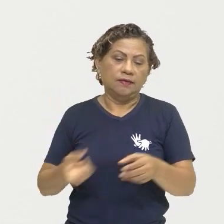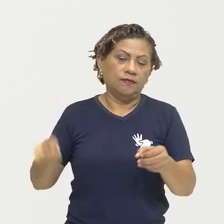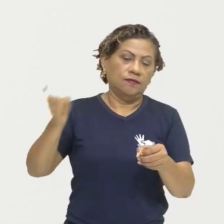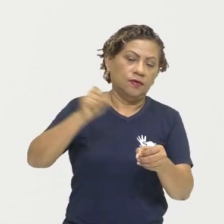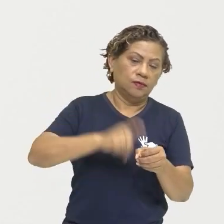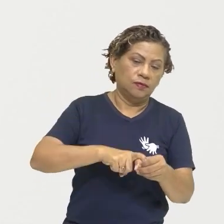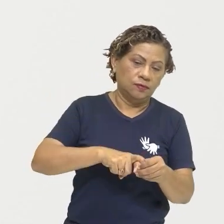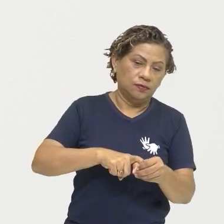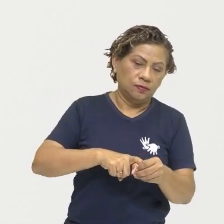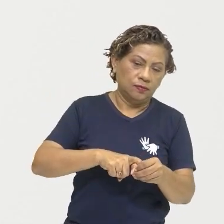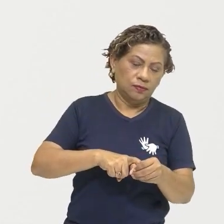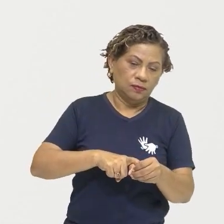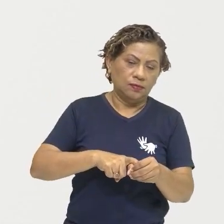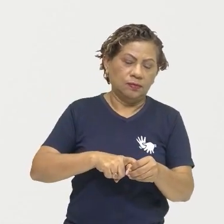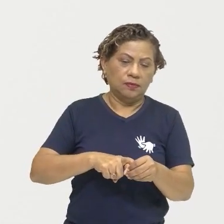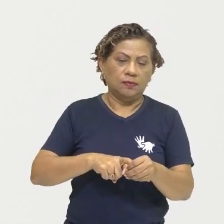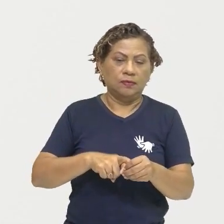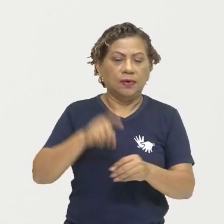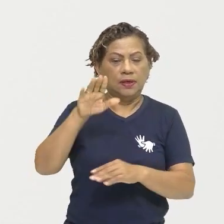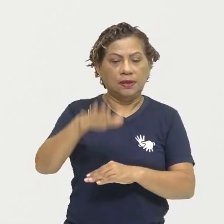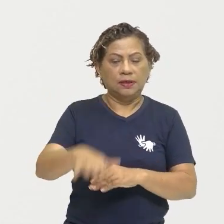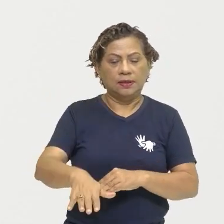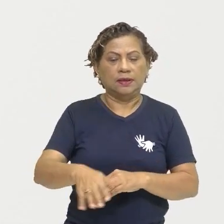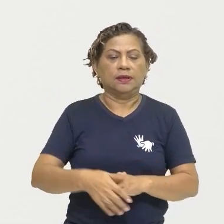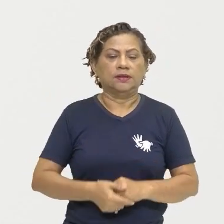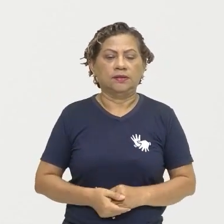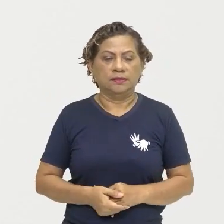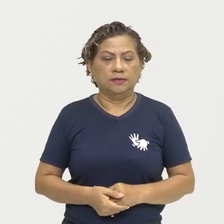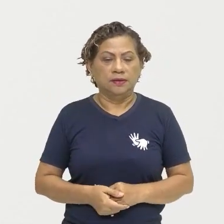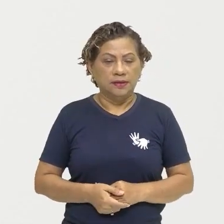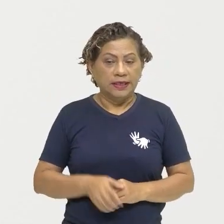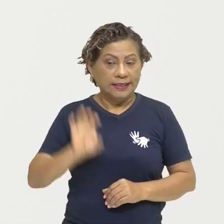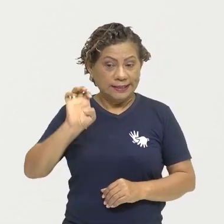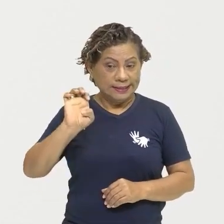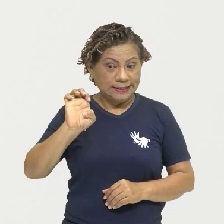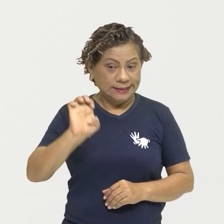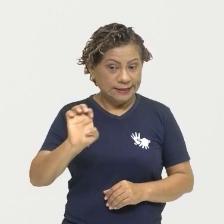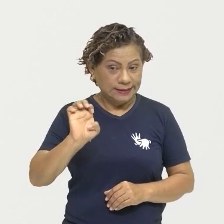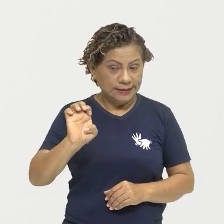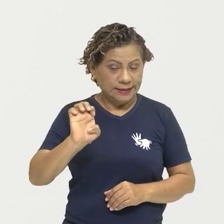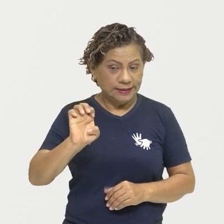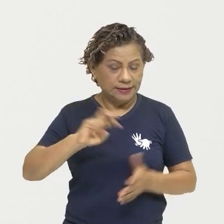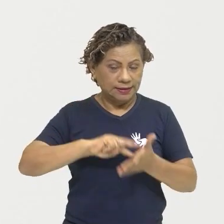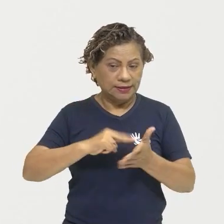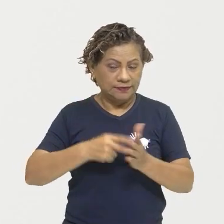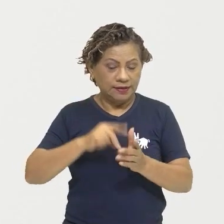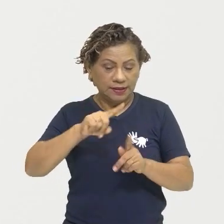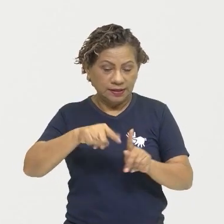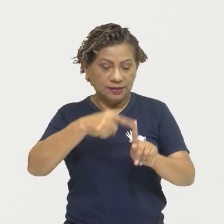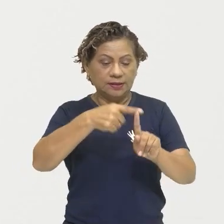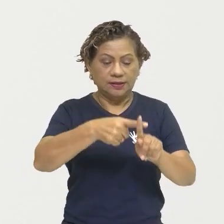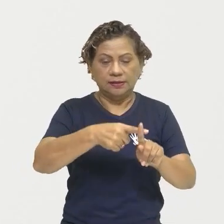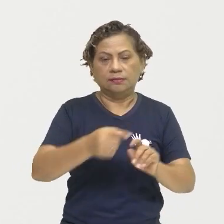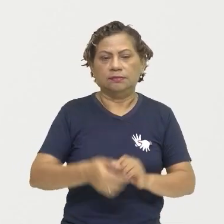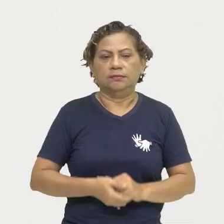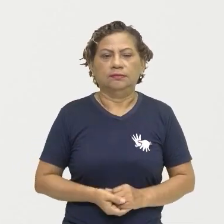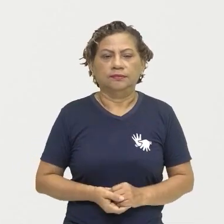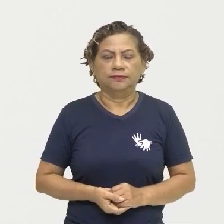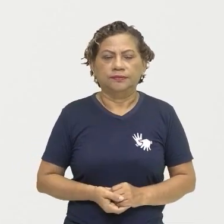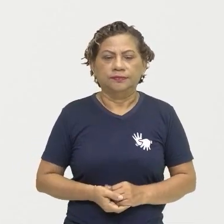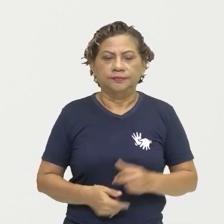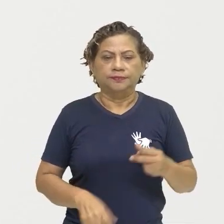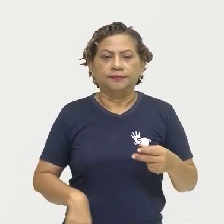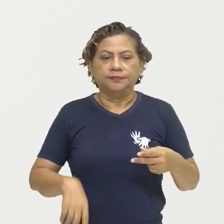aqui a conjunção é de soma, é de adição, certo? Vamos para as adversativas. As